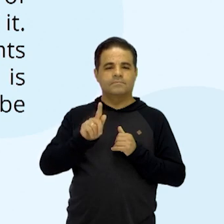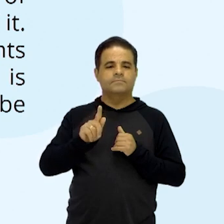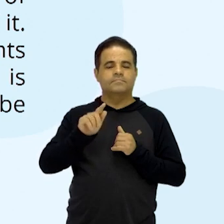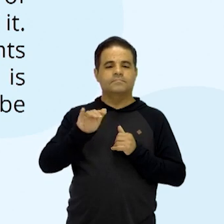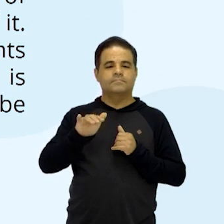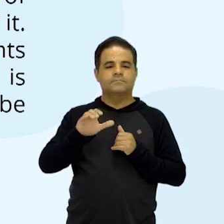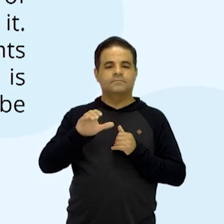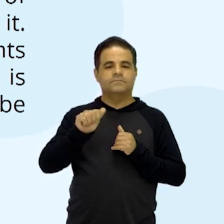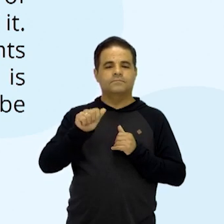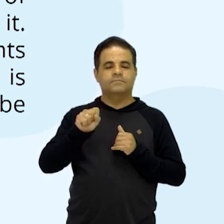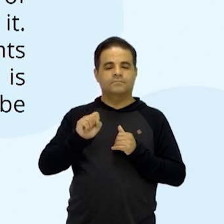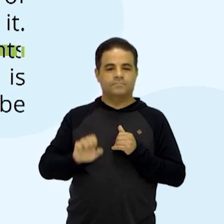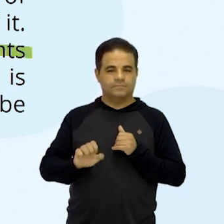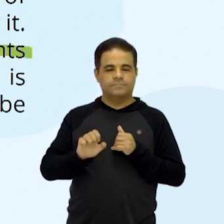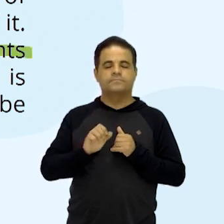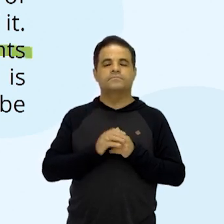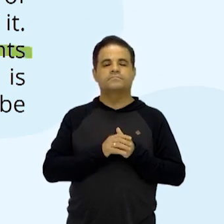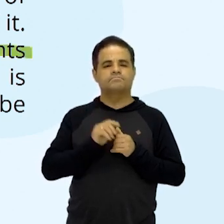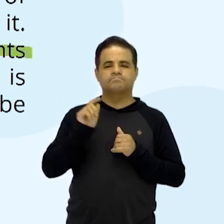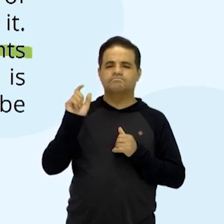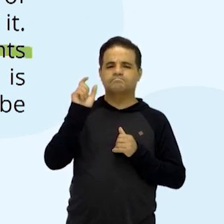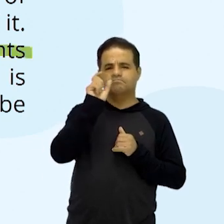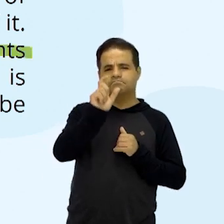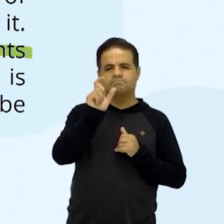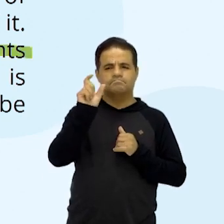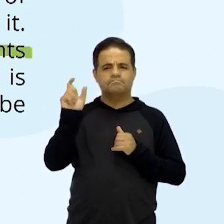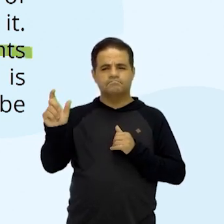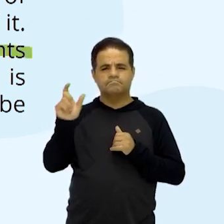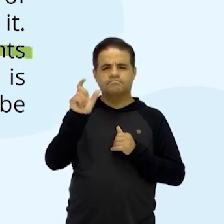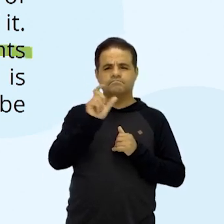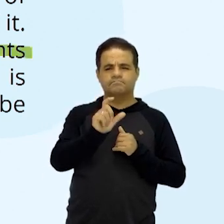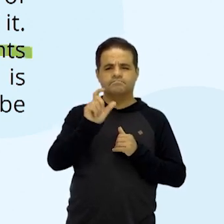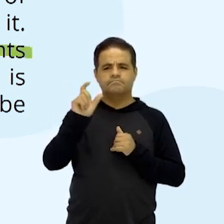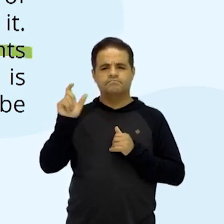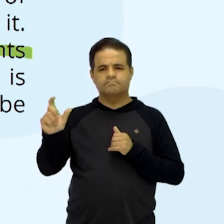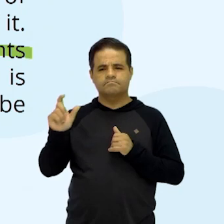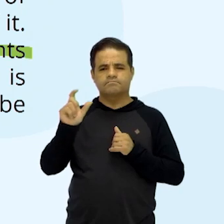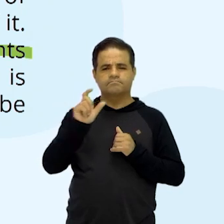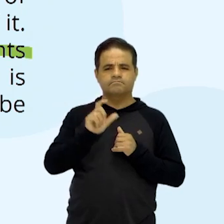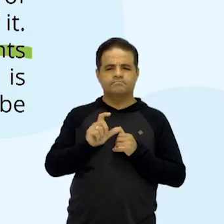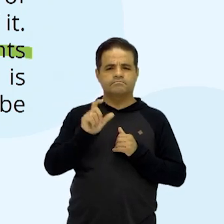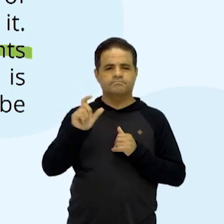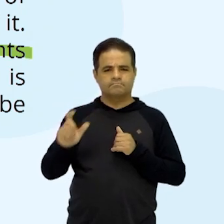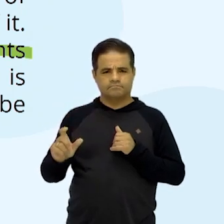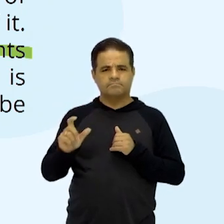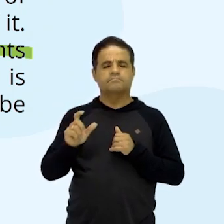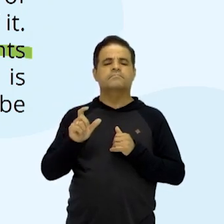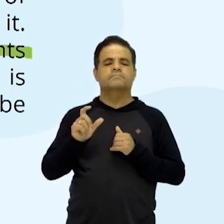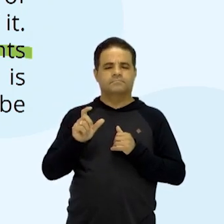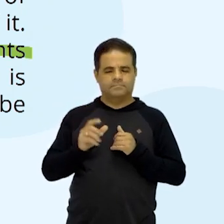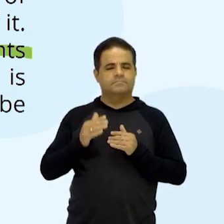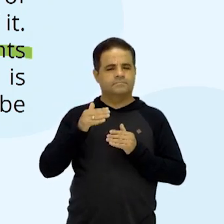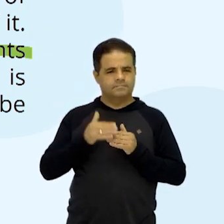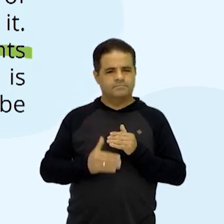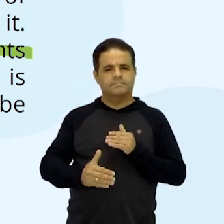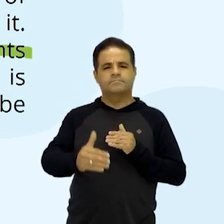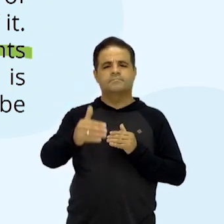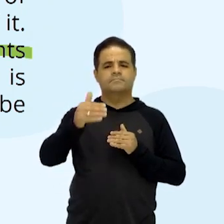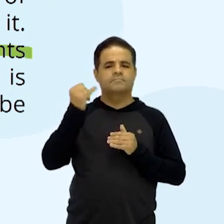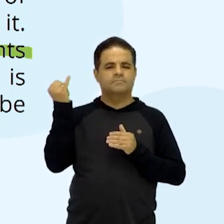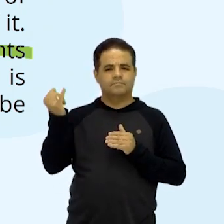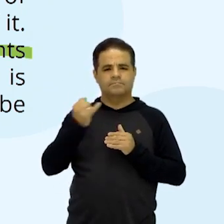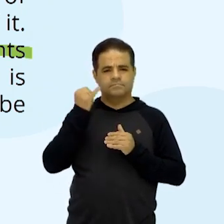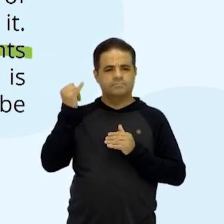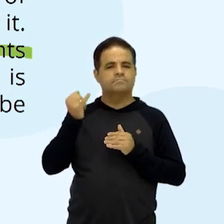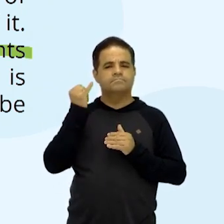infelizmente a gente conhece, né? Migrants, é parecido com português. Especially, também, outbreak. No, important